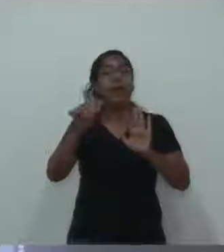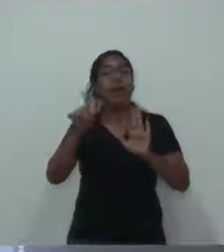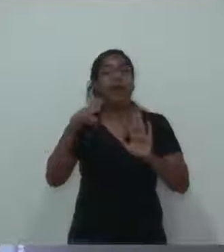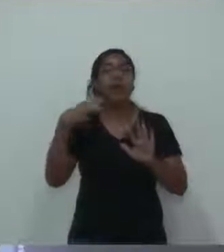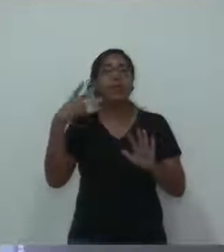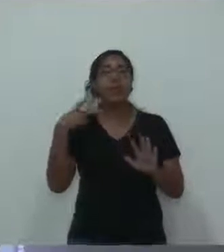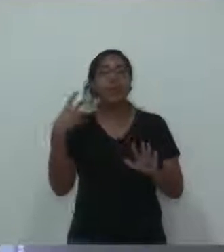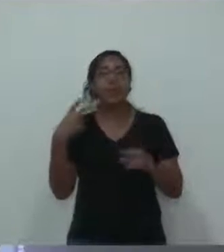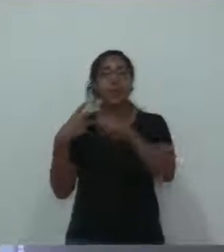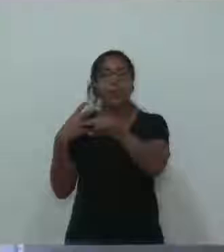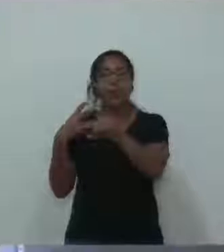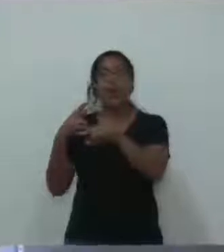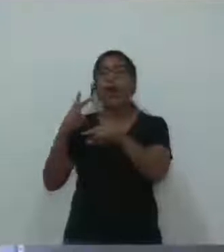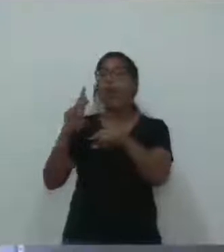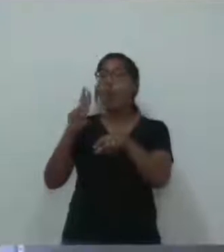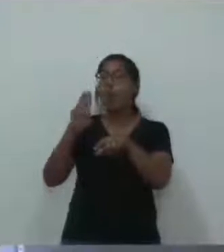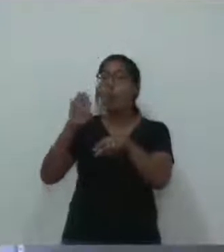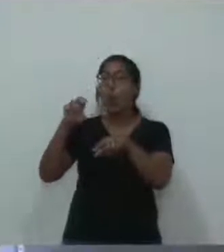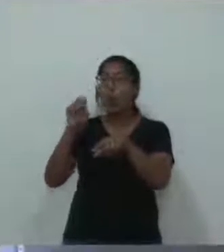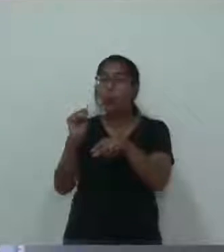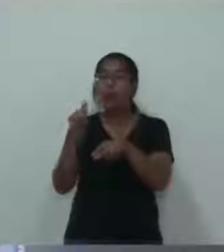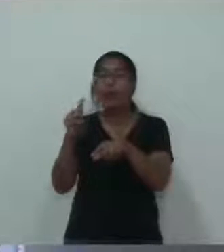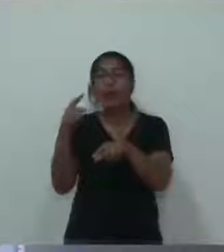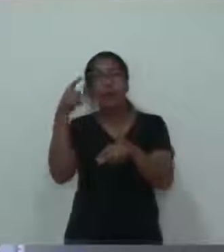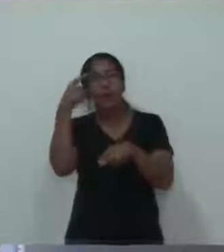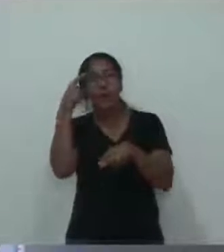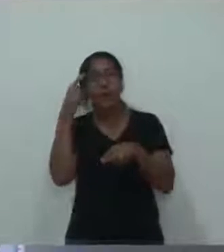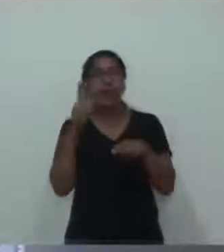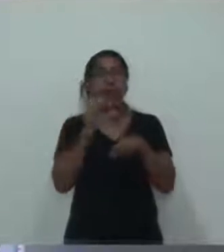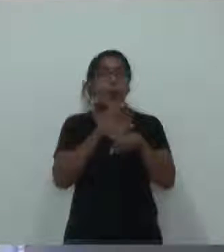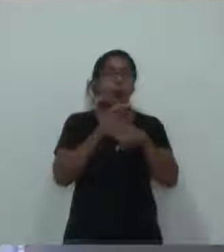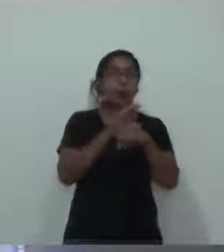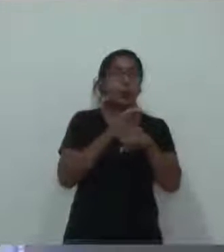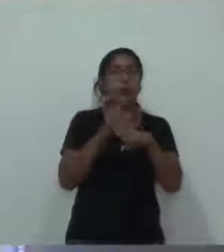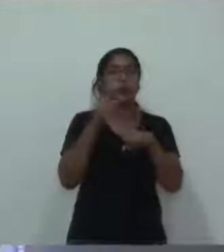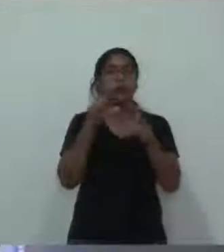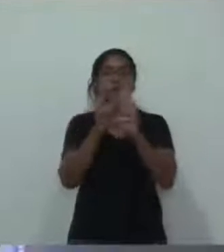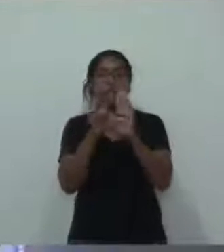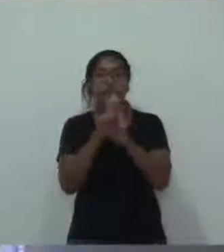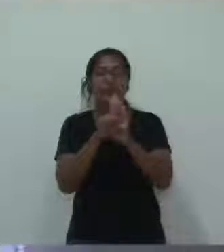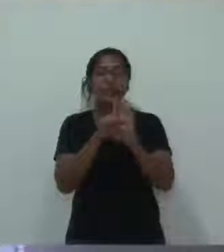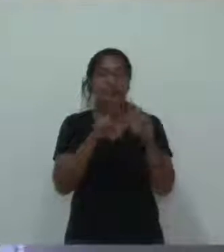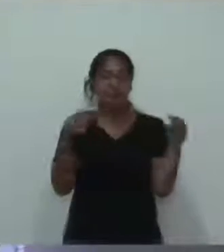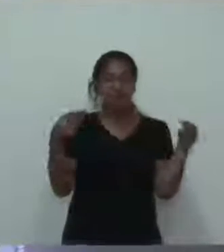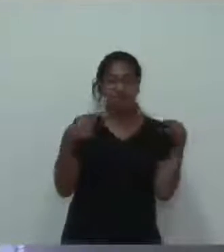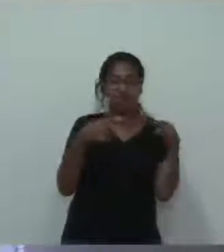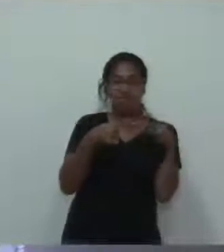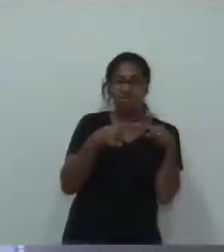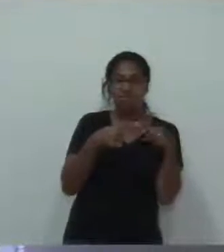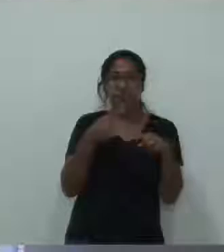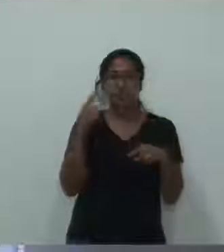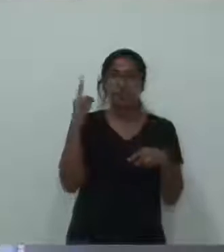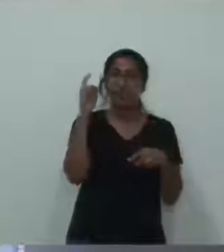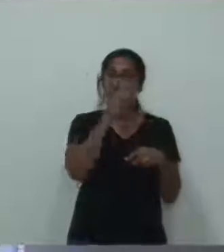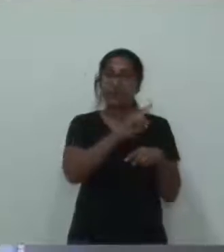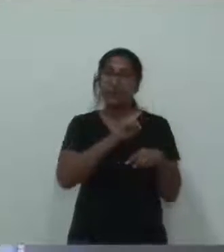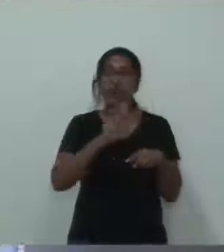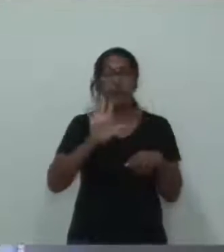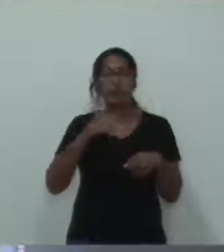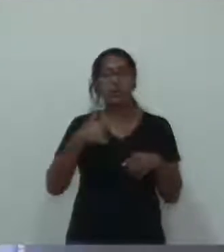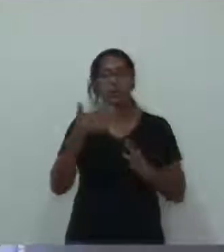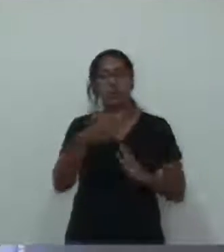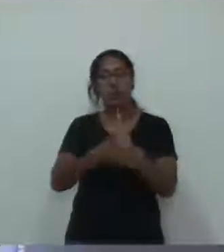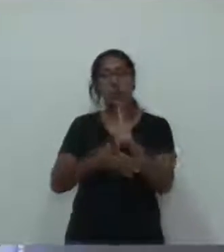Nunes aqui, na análise puramente da constitucionalidade e legalidade, ela é complicada, mas fica o meu encaminhamento